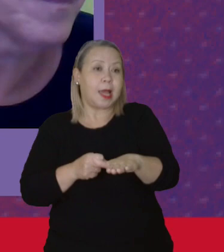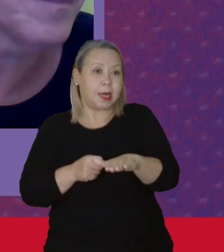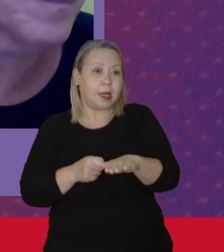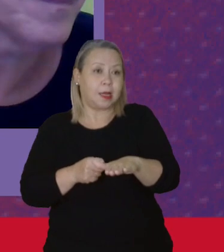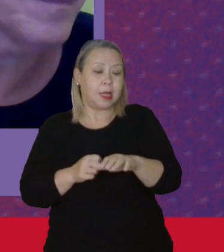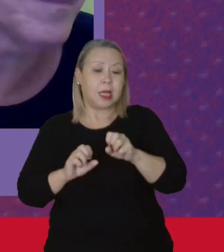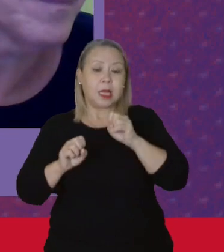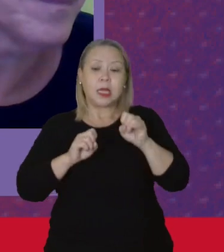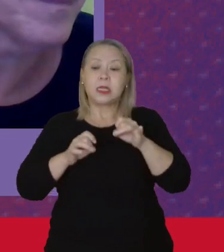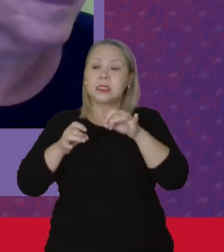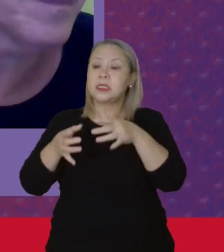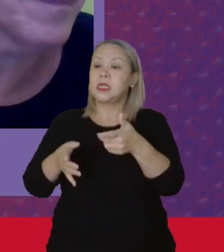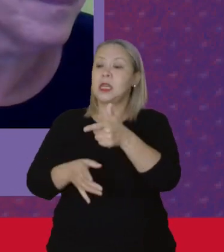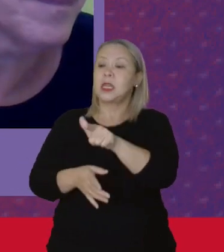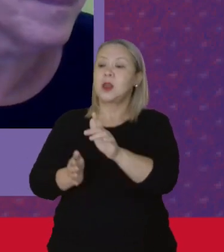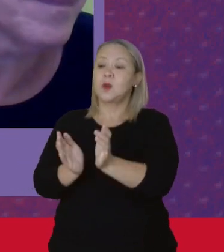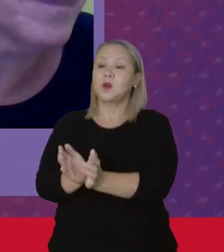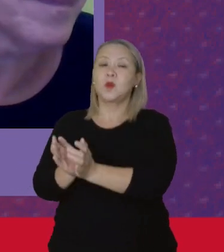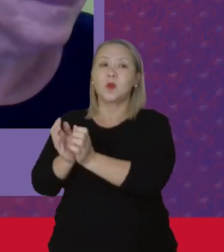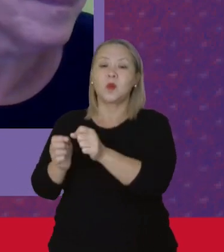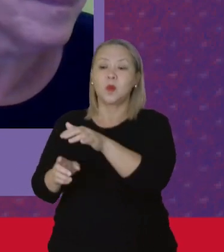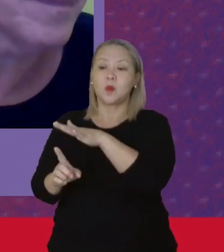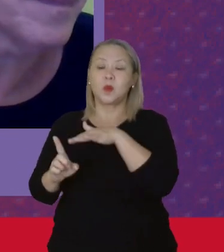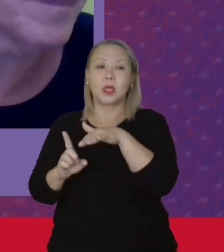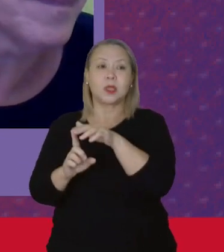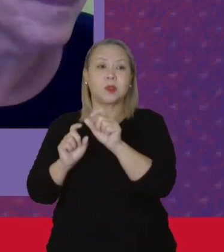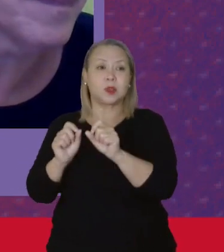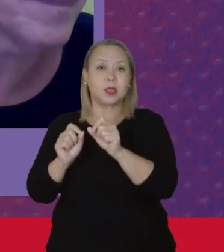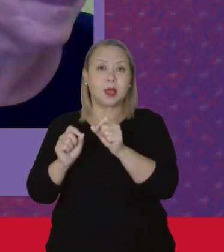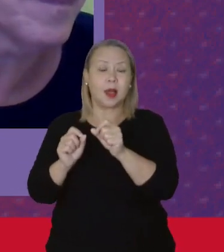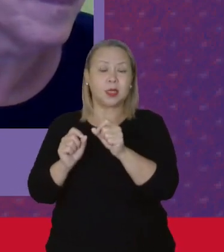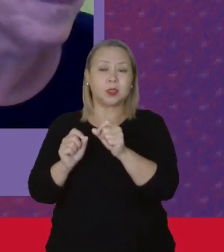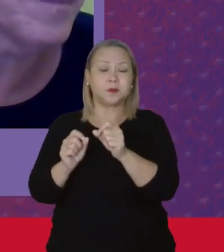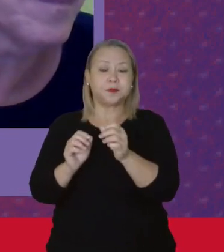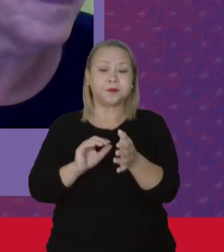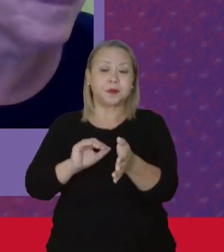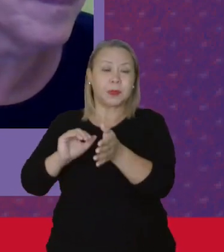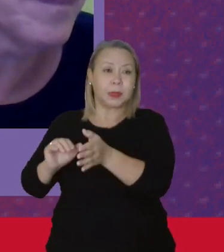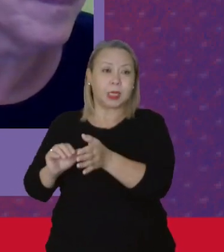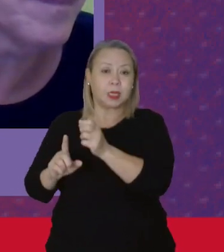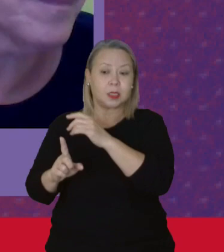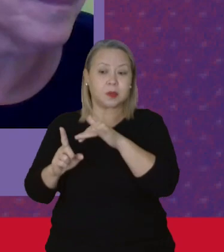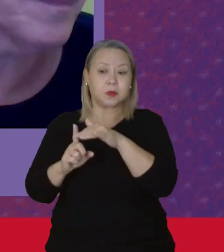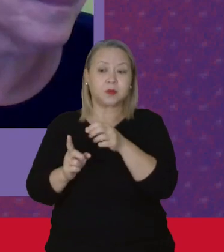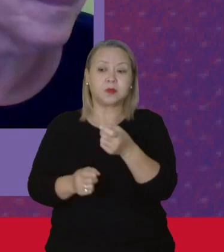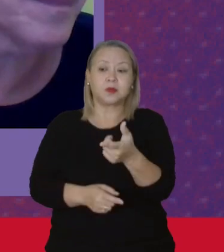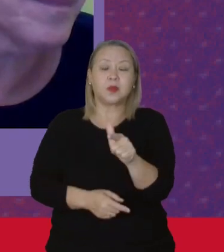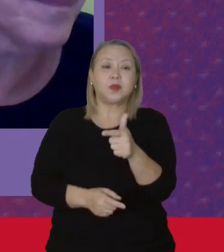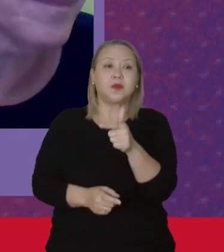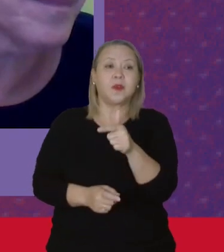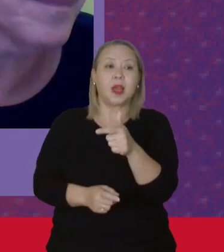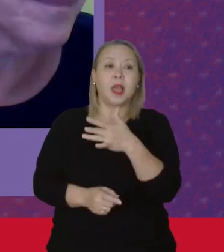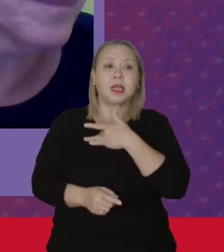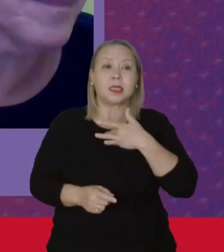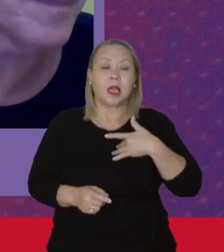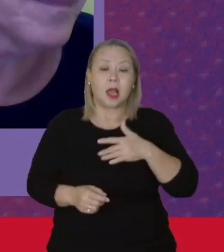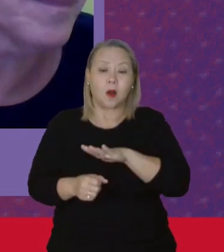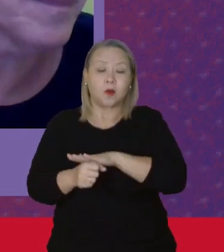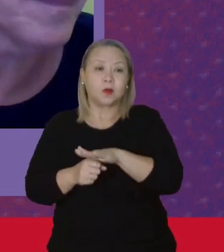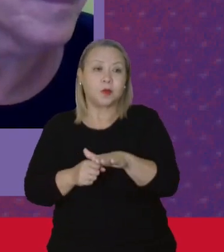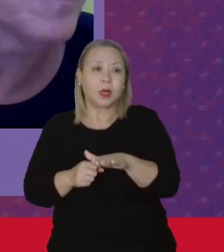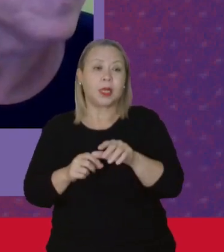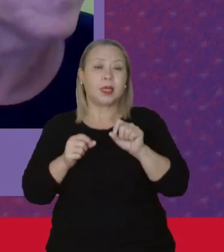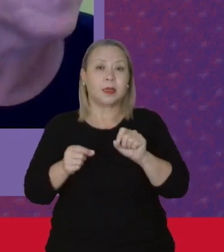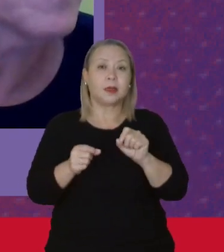o restante da sociedade, né, a gente, enquanto parte da sociedade, não tivesse a saúde plena. A gente viu também no bloco 1